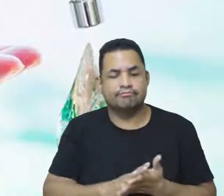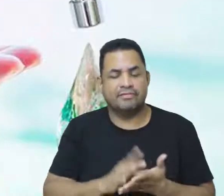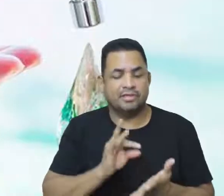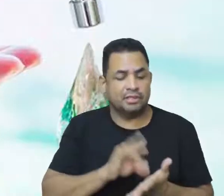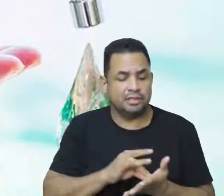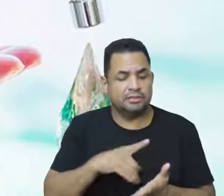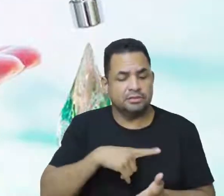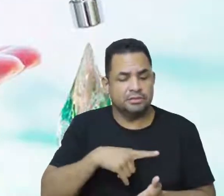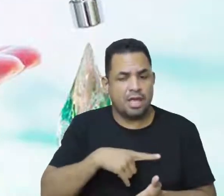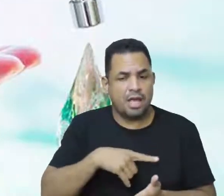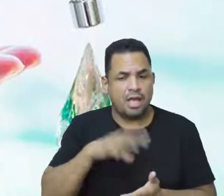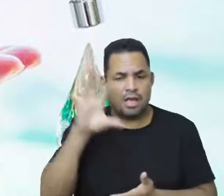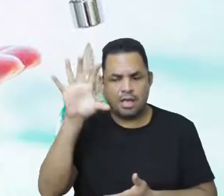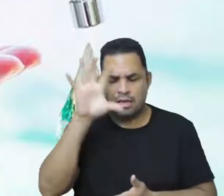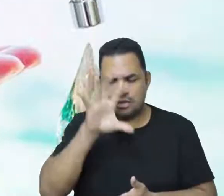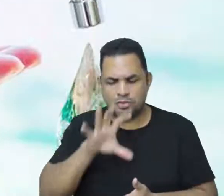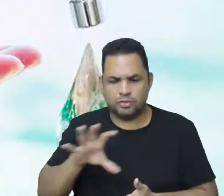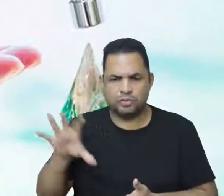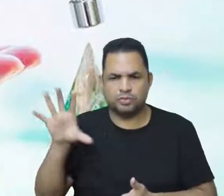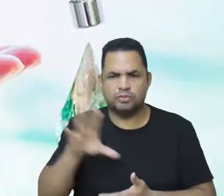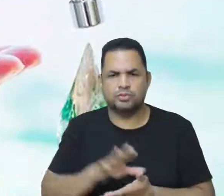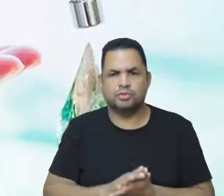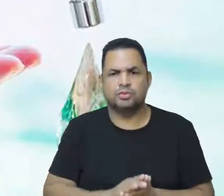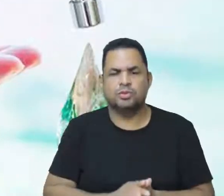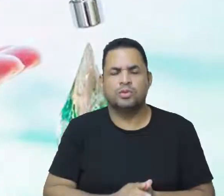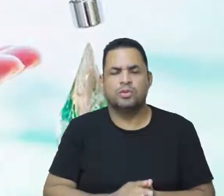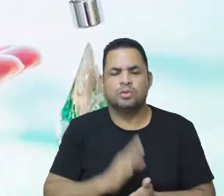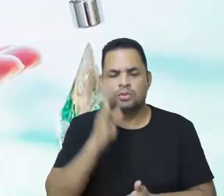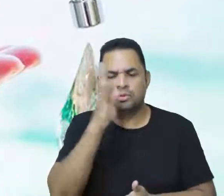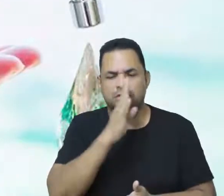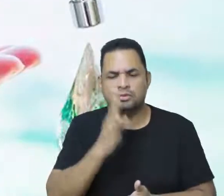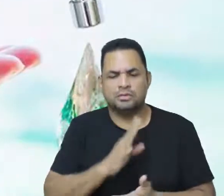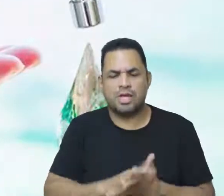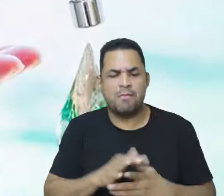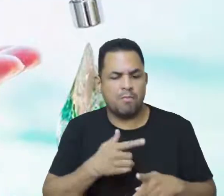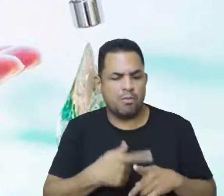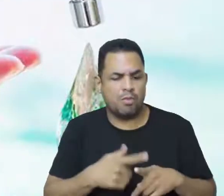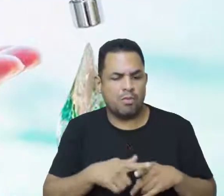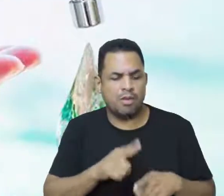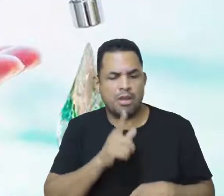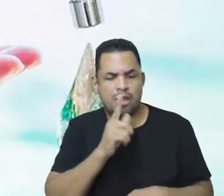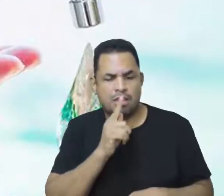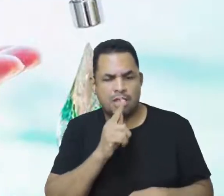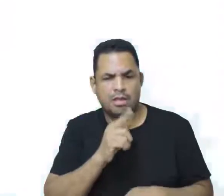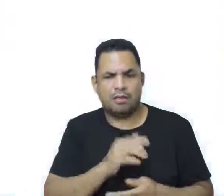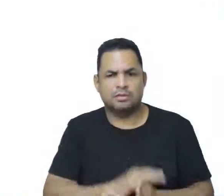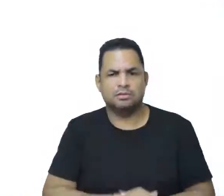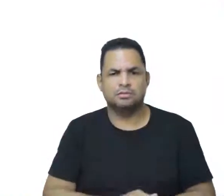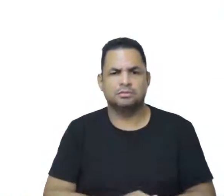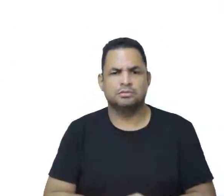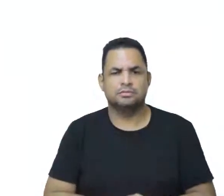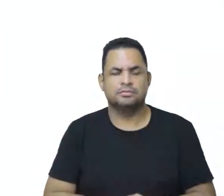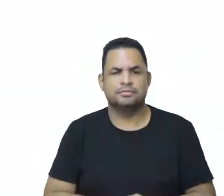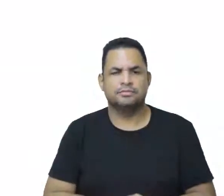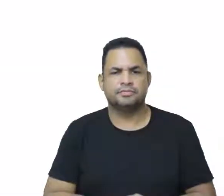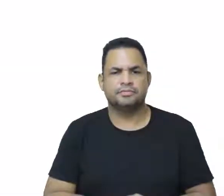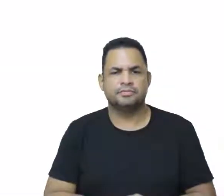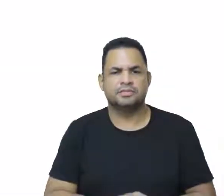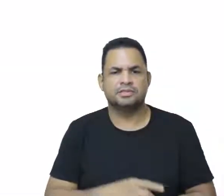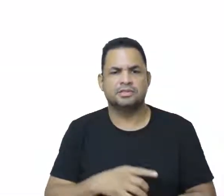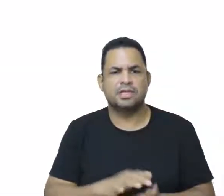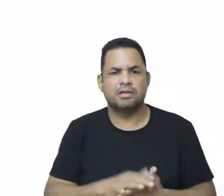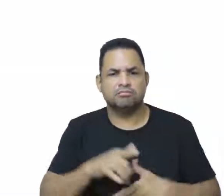tem crise hídrica, tá? Crise hídrica. Portanto, veja só o que é que nós temos aí, ó.